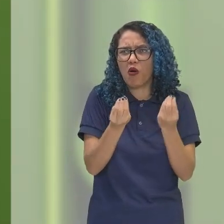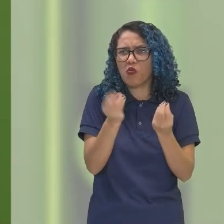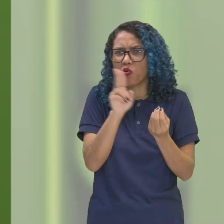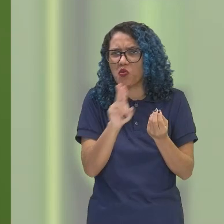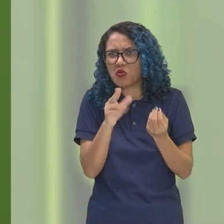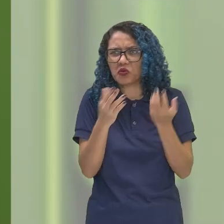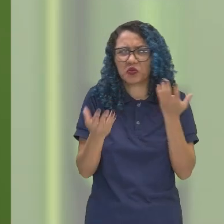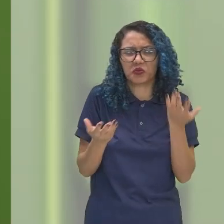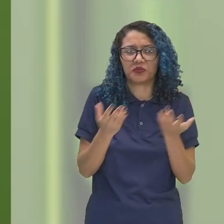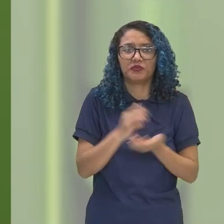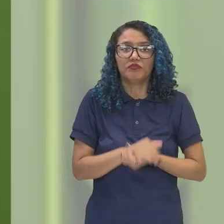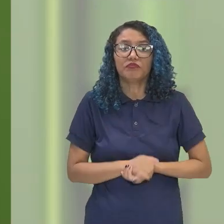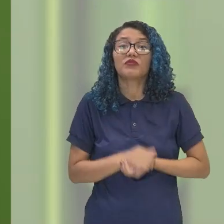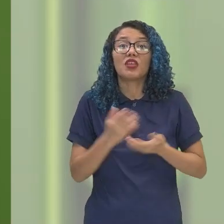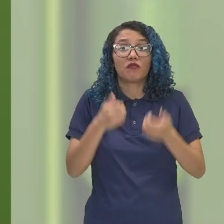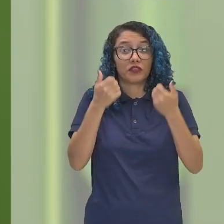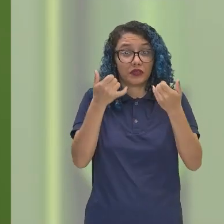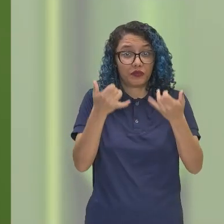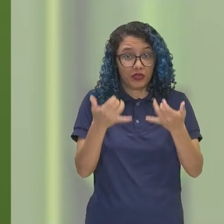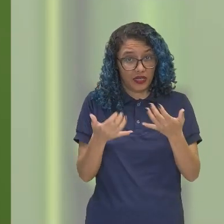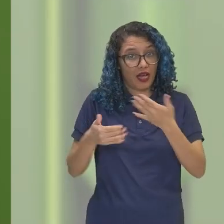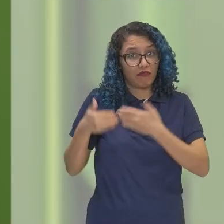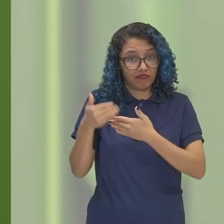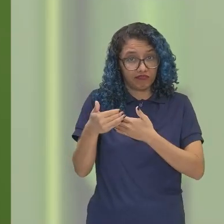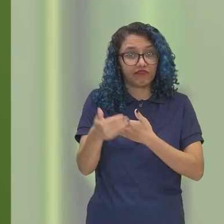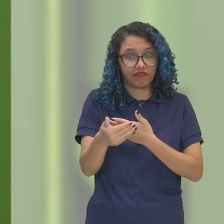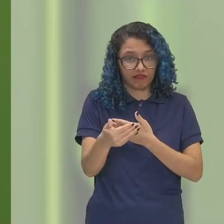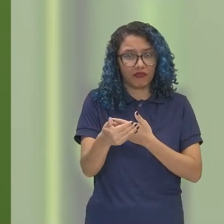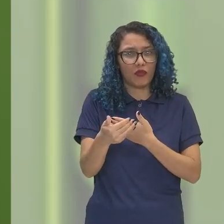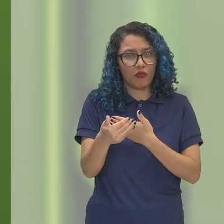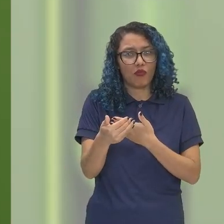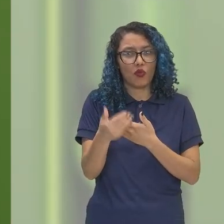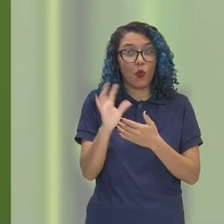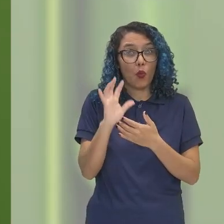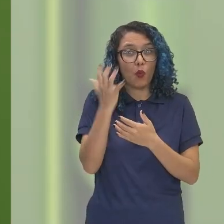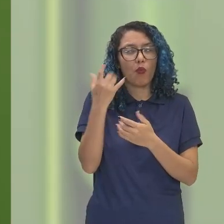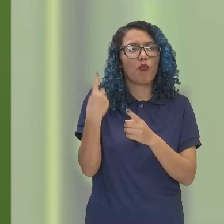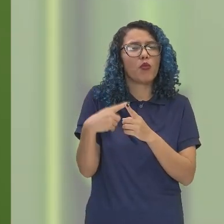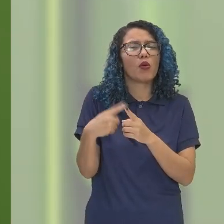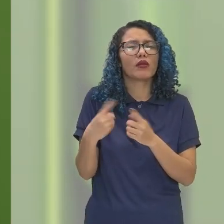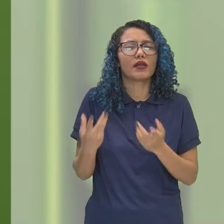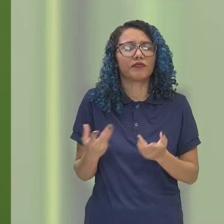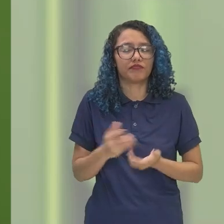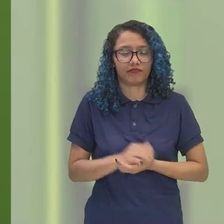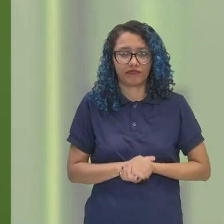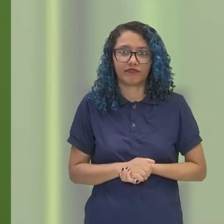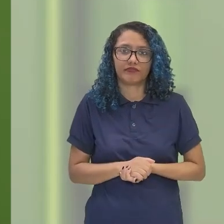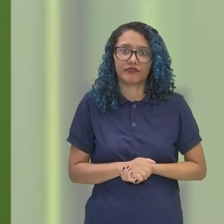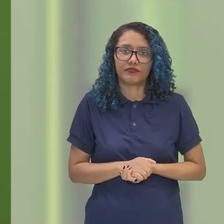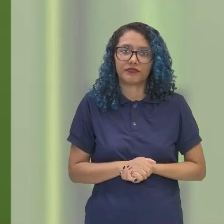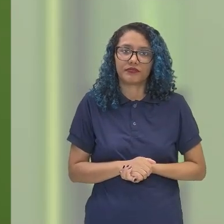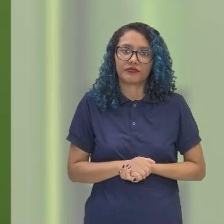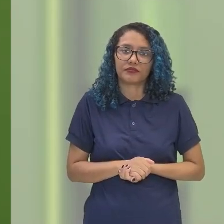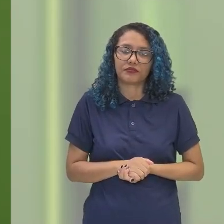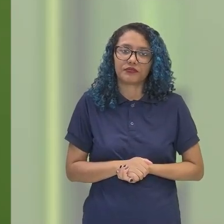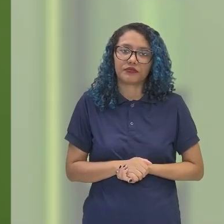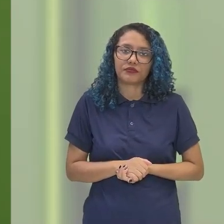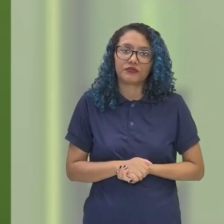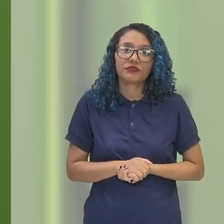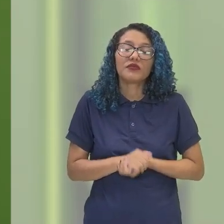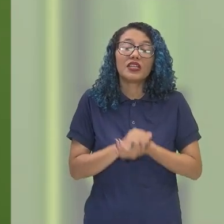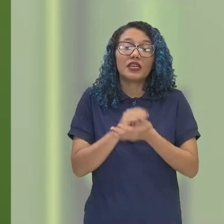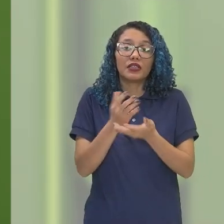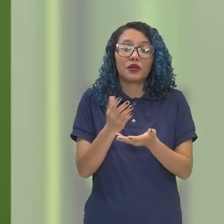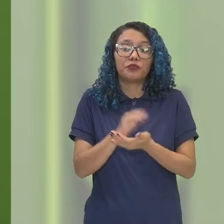nós vamos perceber por que ocorre isto. Então, quando se fala da eletrodinâmica, nós temos o